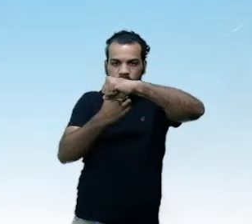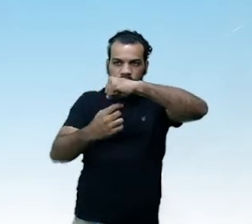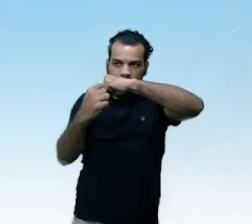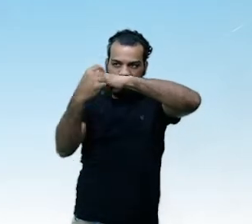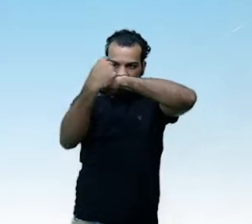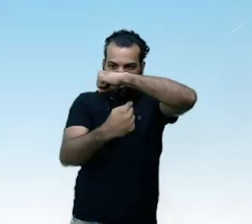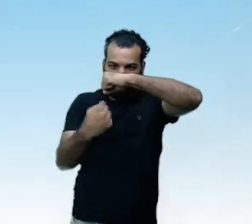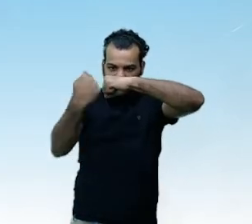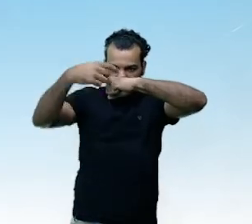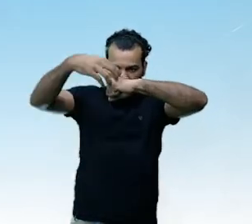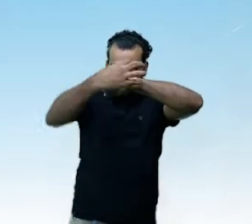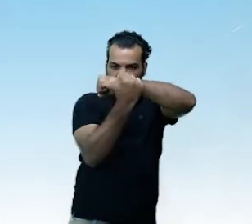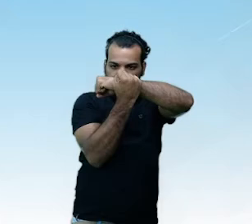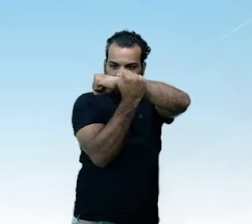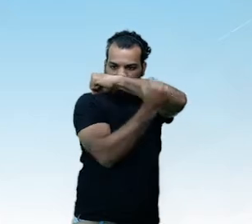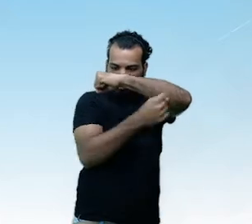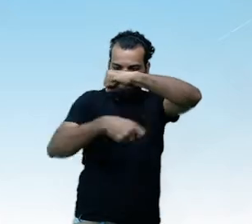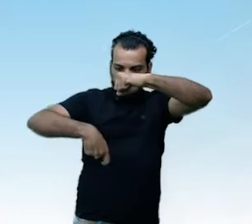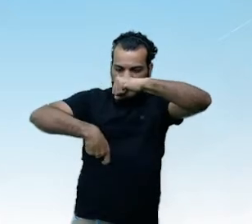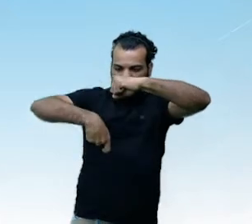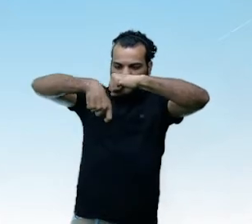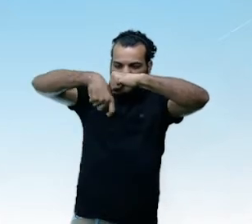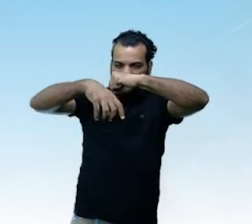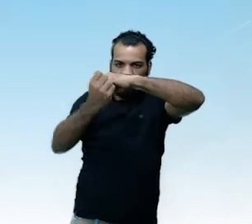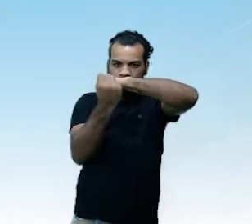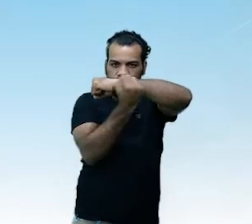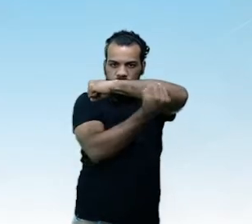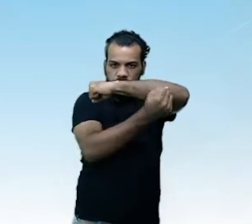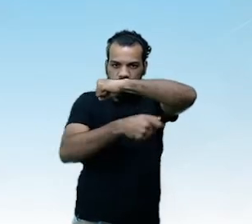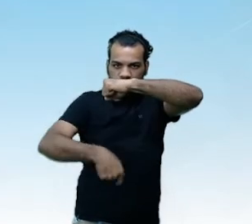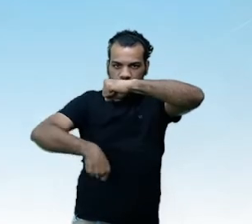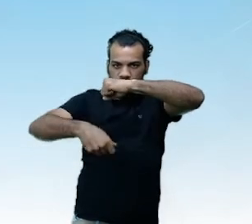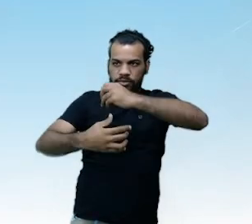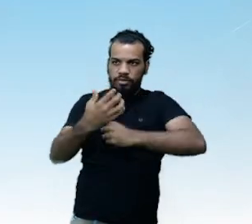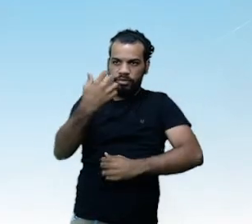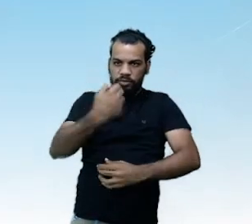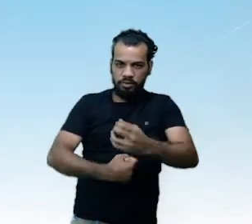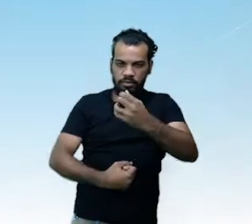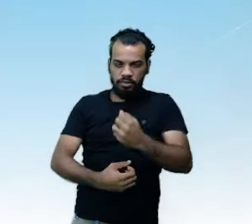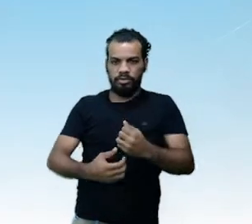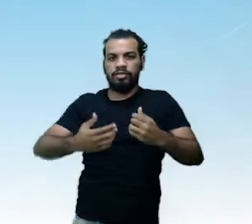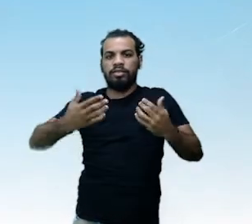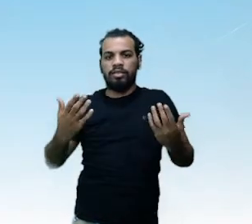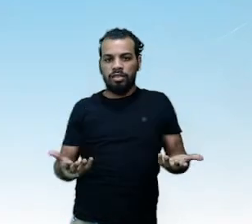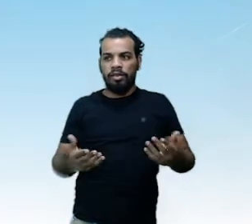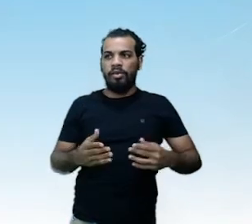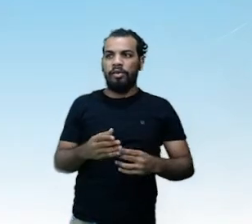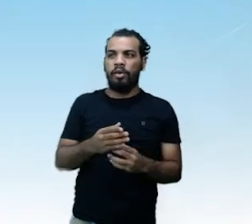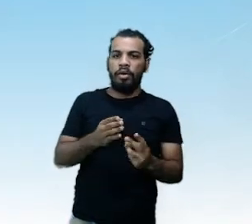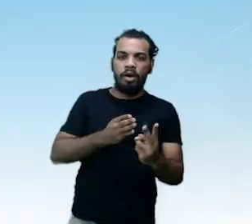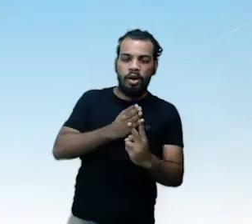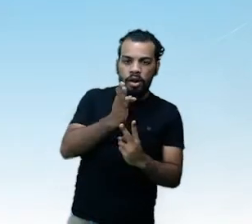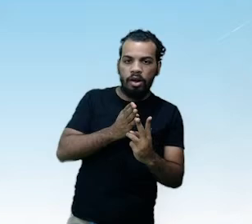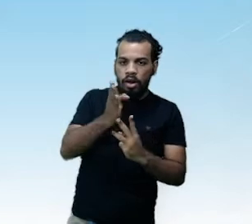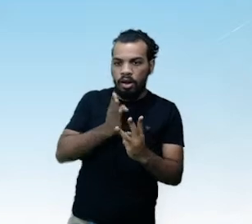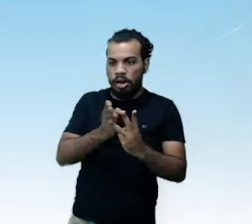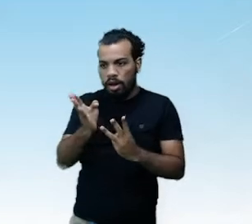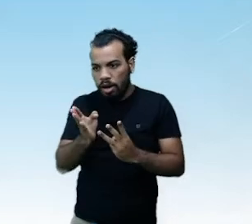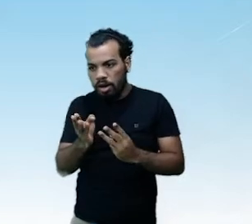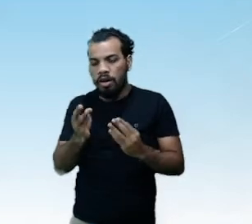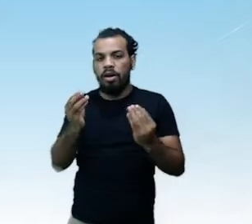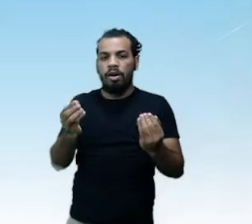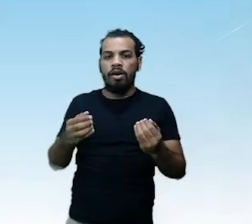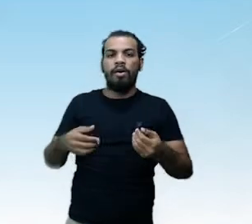são específicos. Ou seja, usando cordas ou fios, é possível desviar a trajetória ou